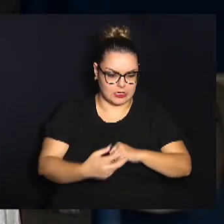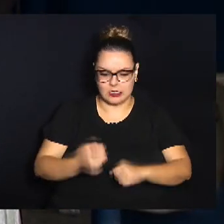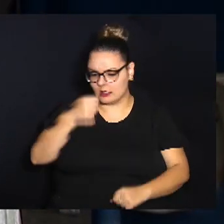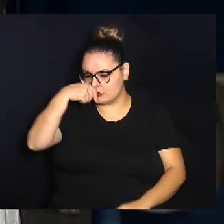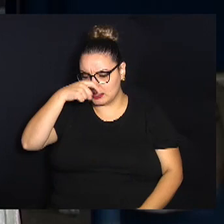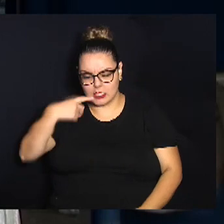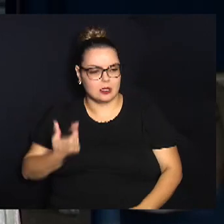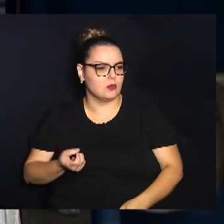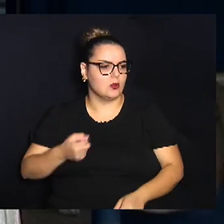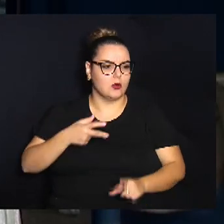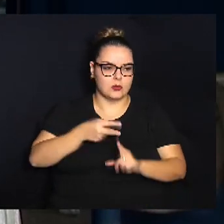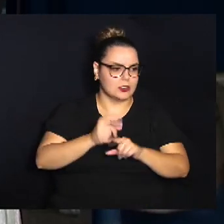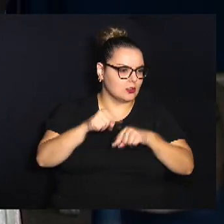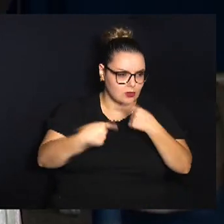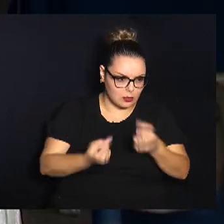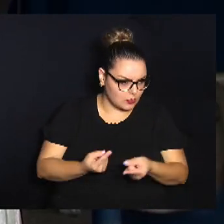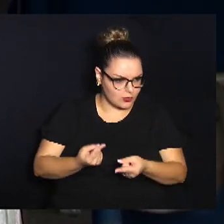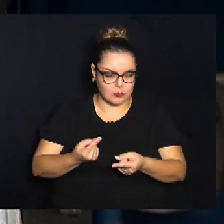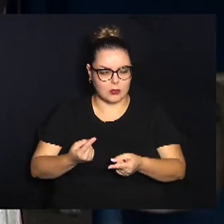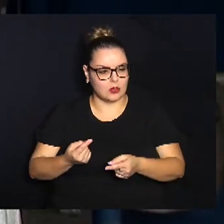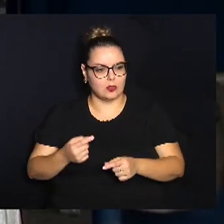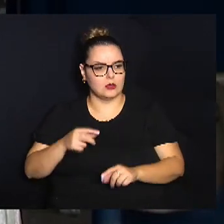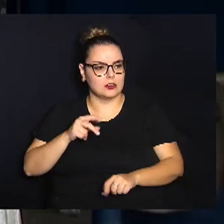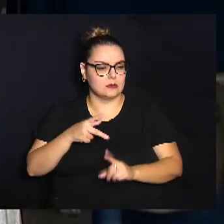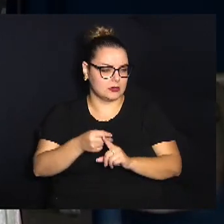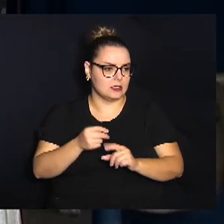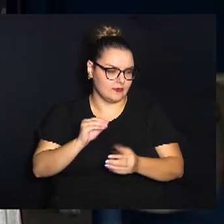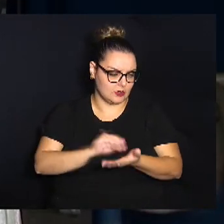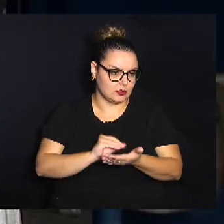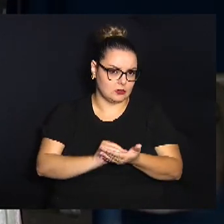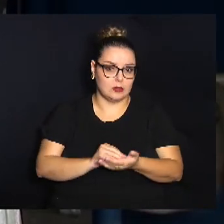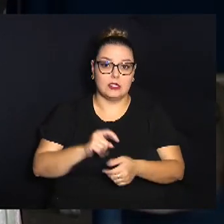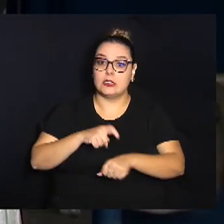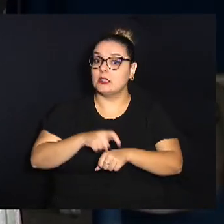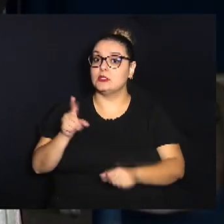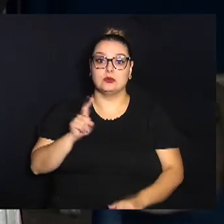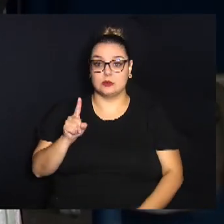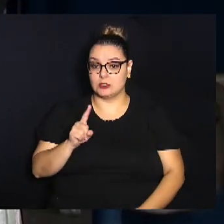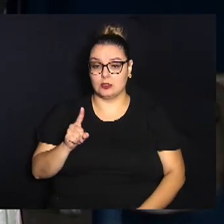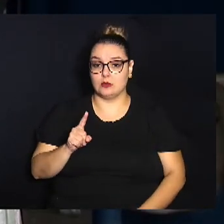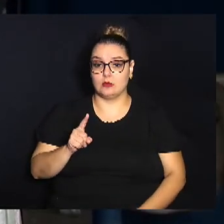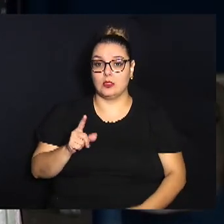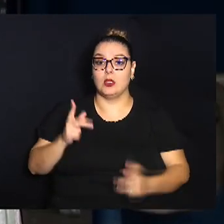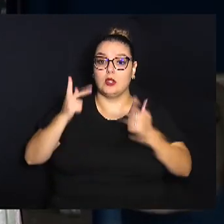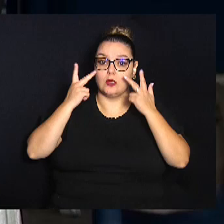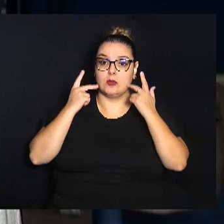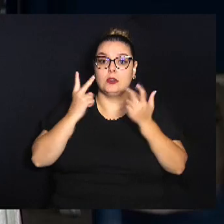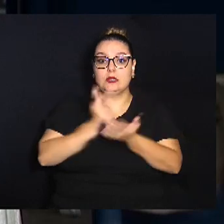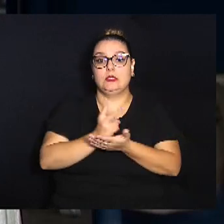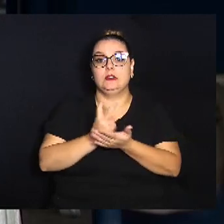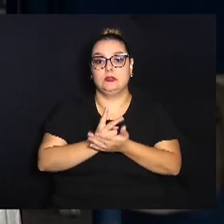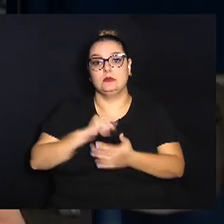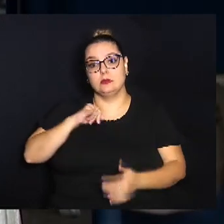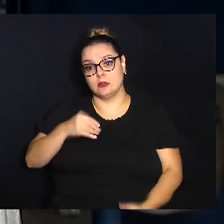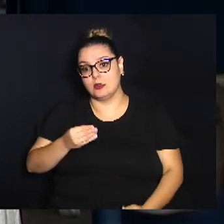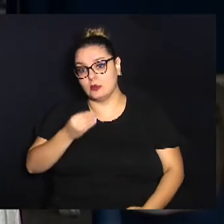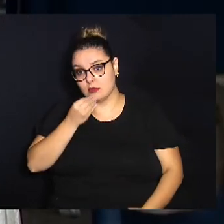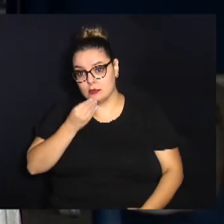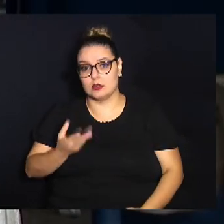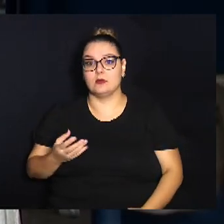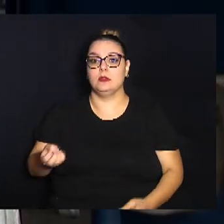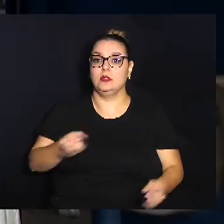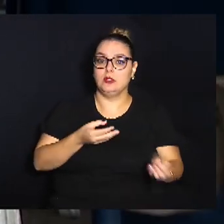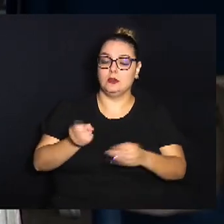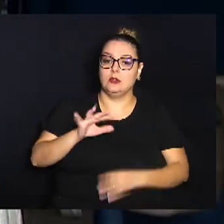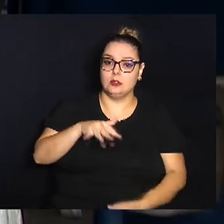gripe, ou dengue e uma outra vacina que caso esteja faltando? Neste momento não. Normalmente a gente sempre fala para aproveitar a oportunidade de atualizar